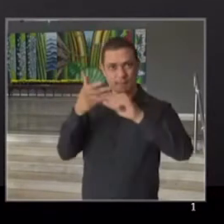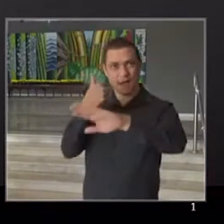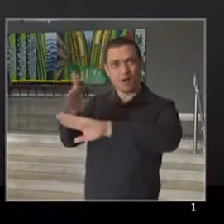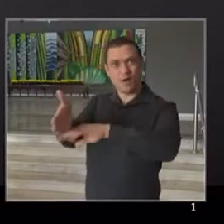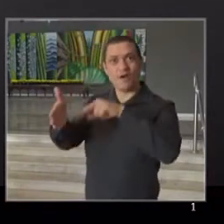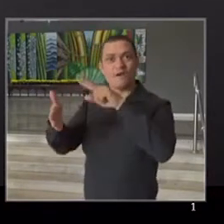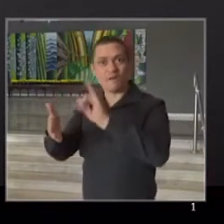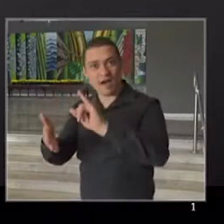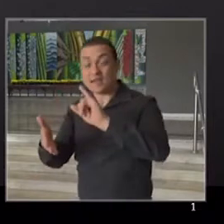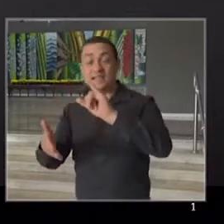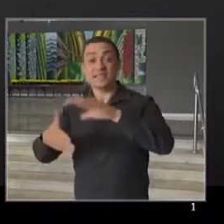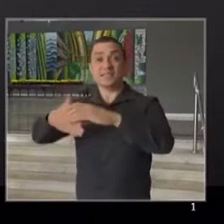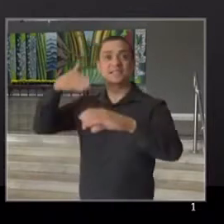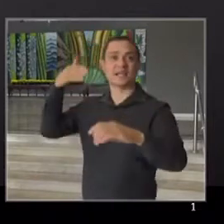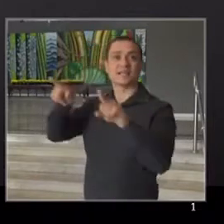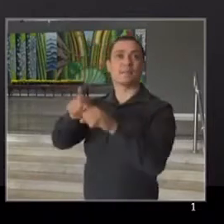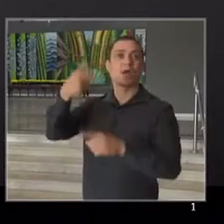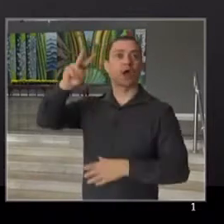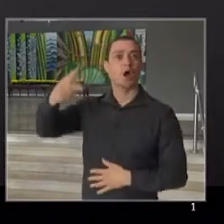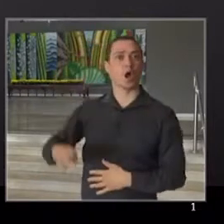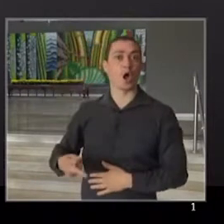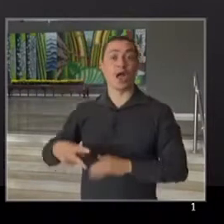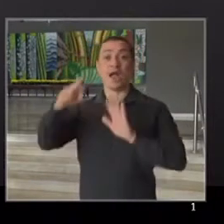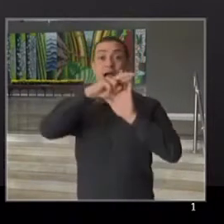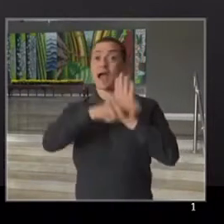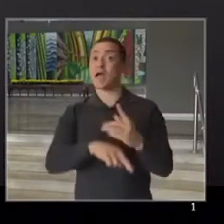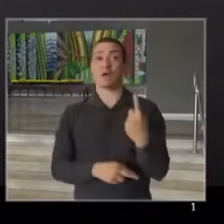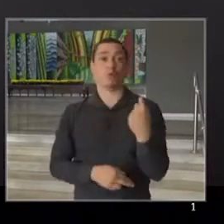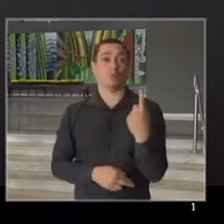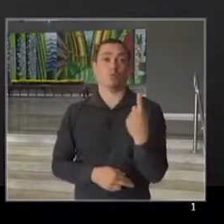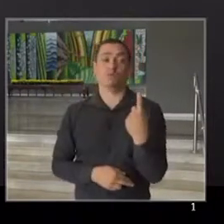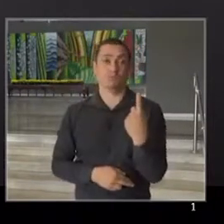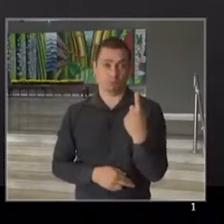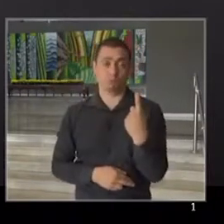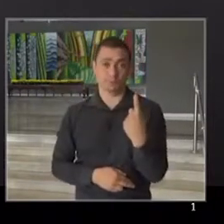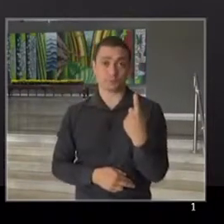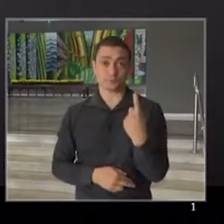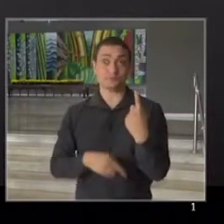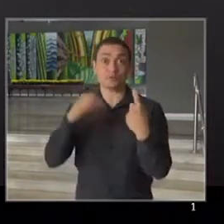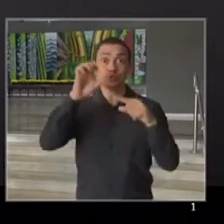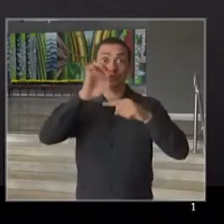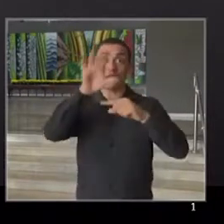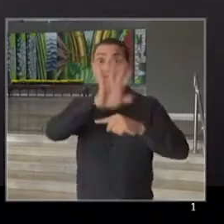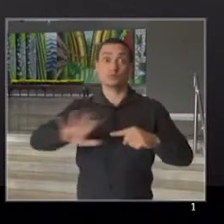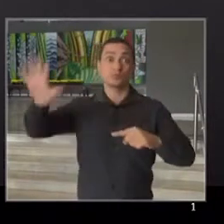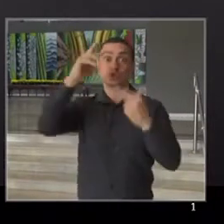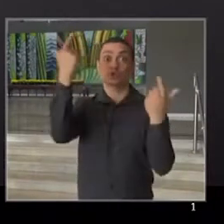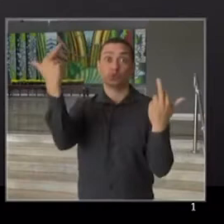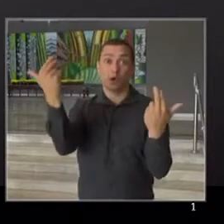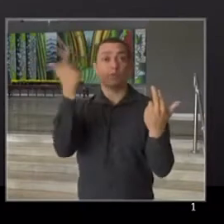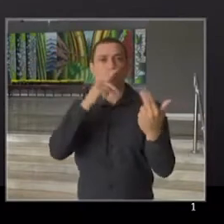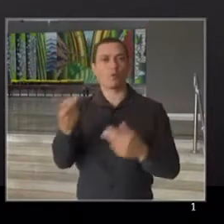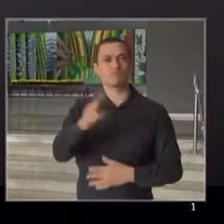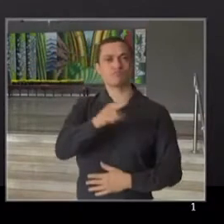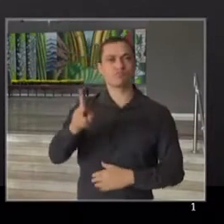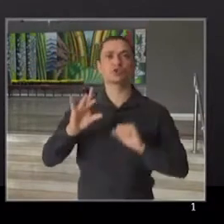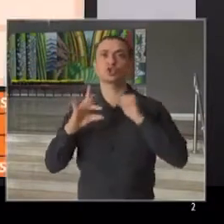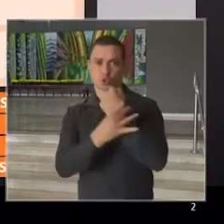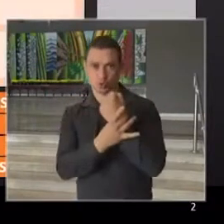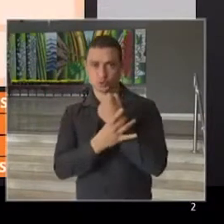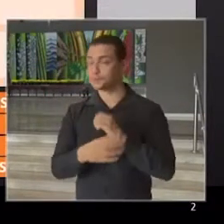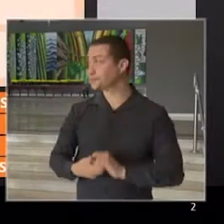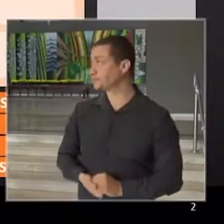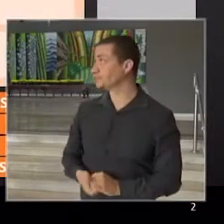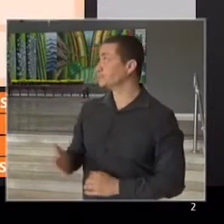atividades e uma regra única para todo o Estado, para que essa transição aconteça em segurança. Na próxima